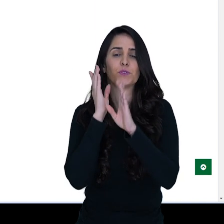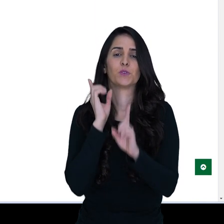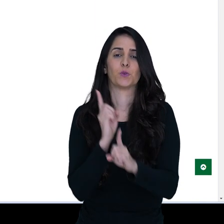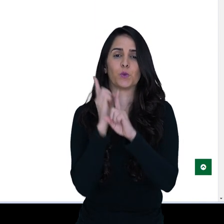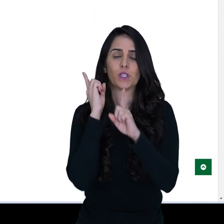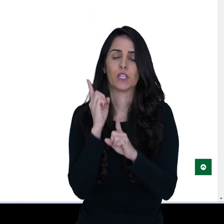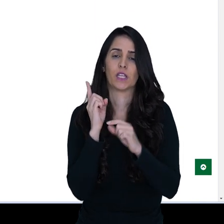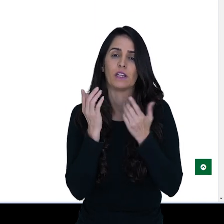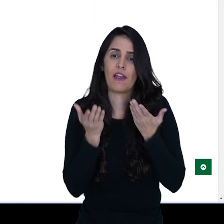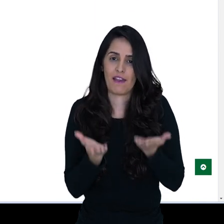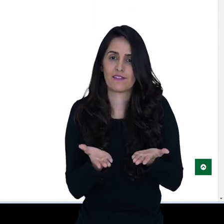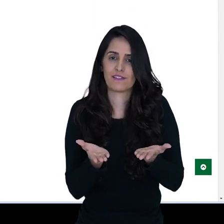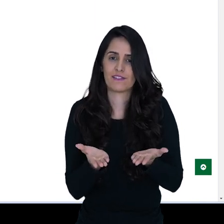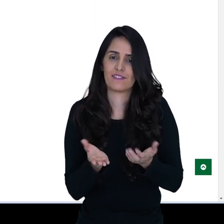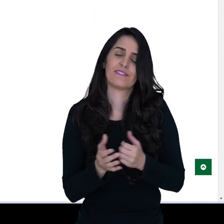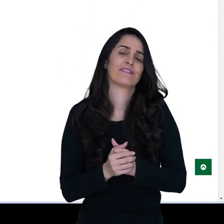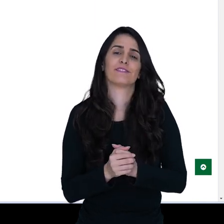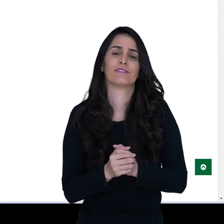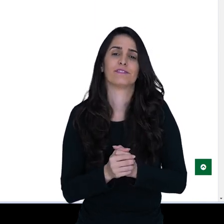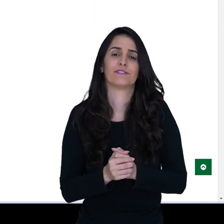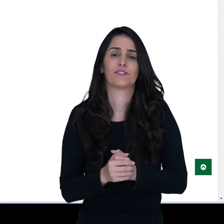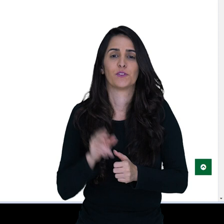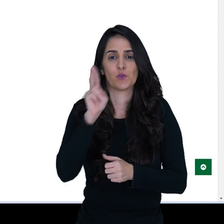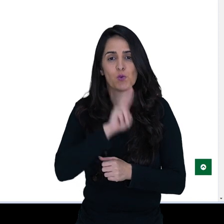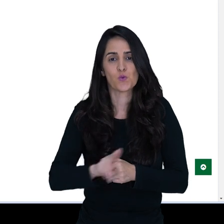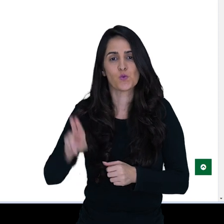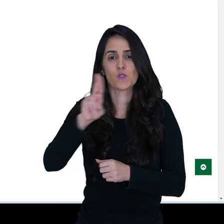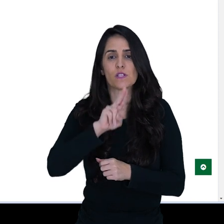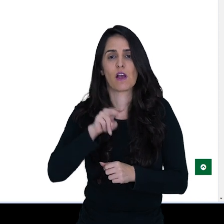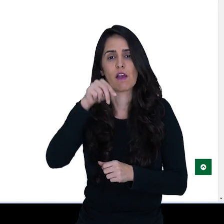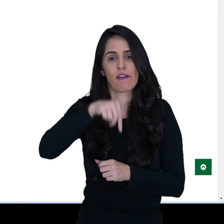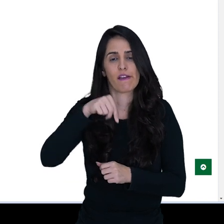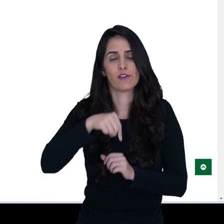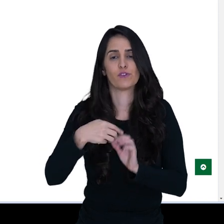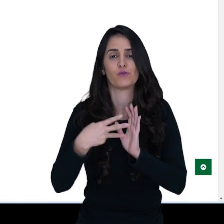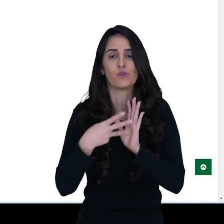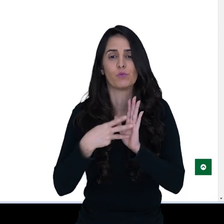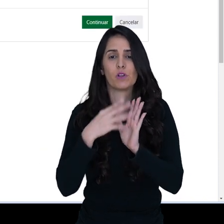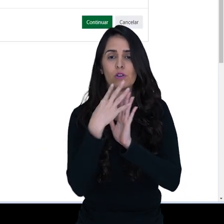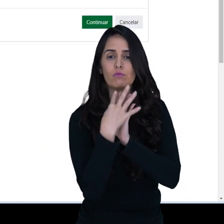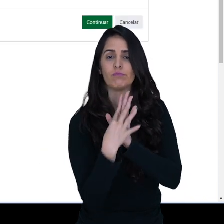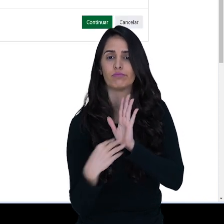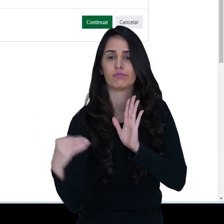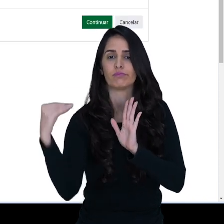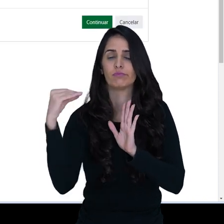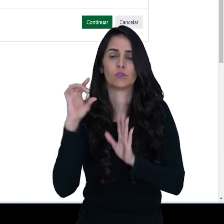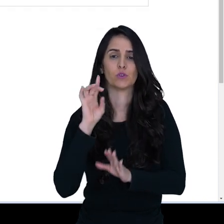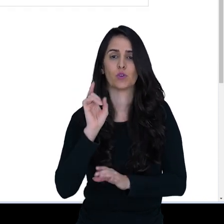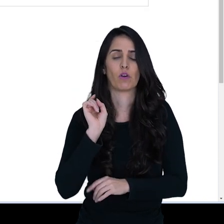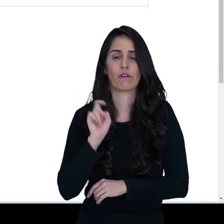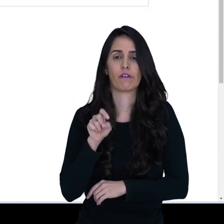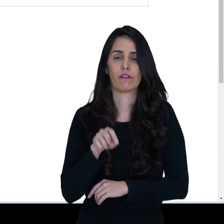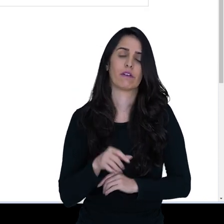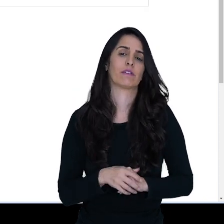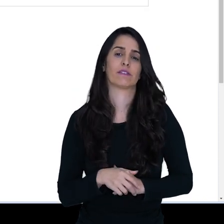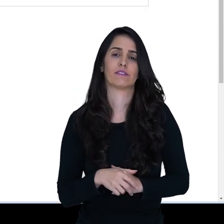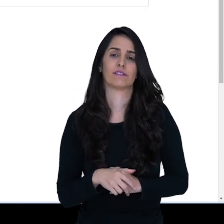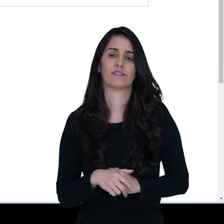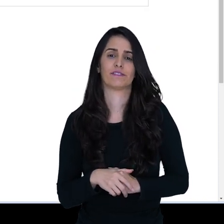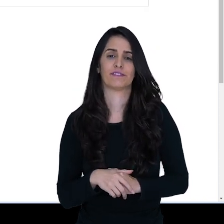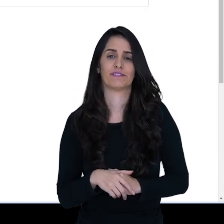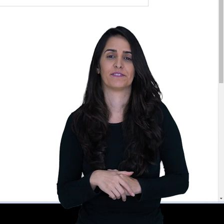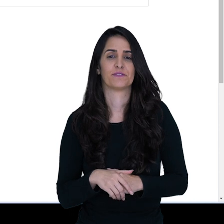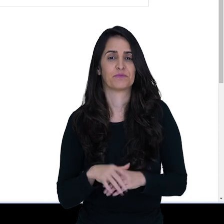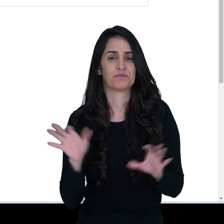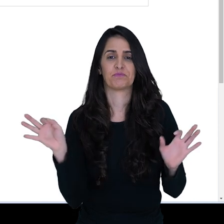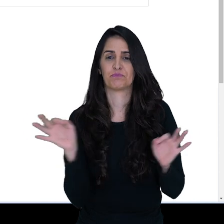localizei vou usar este formulário como modelo então é só clicar aqui aí tem essa